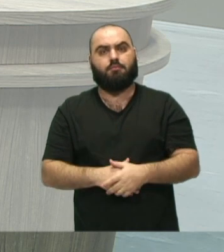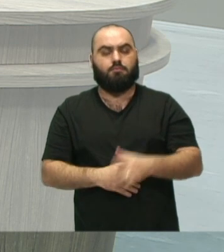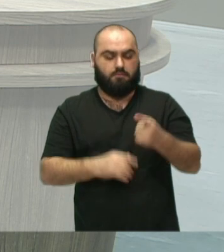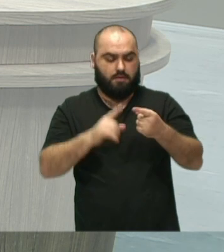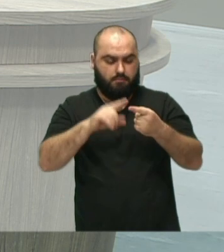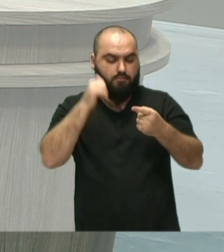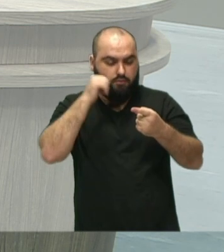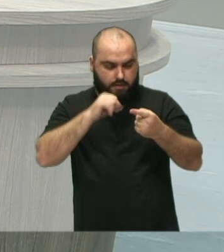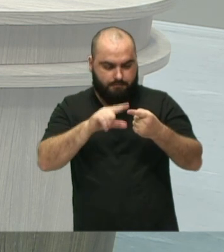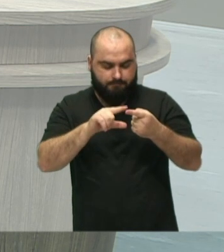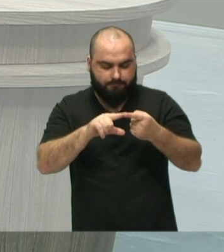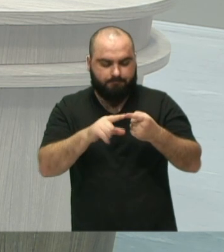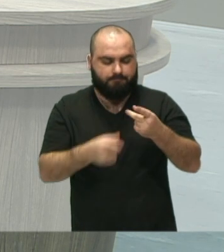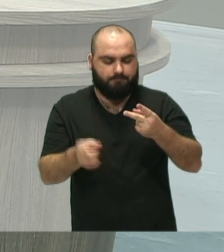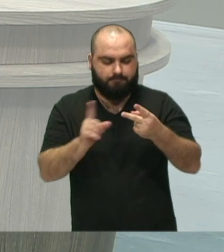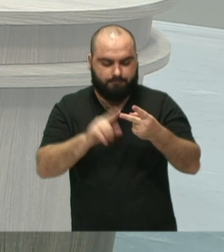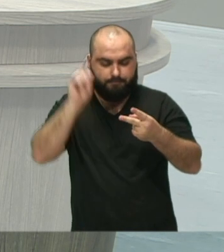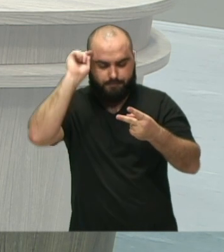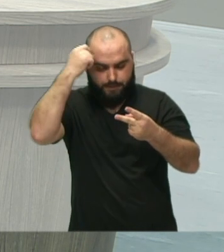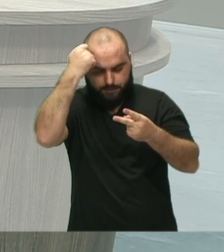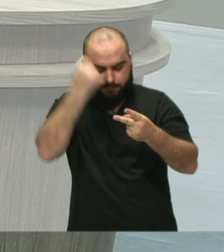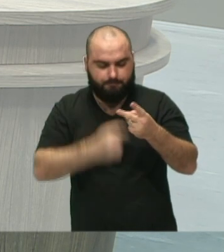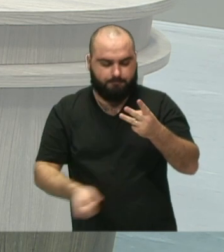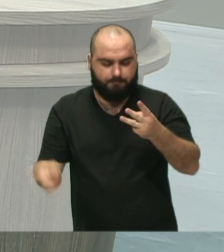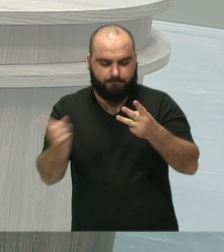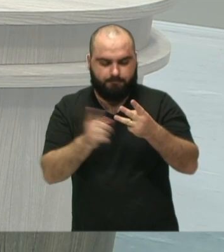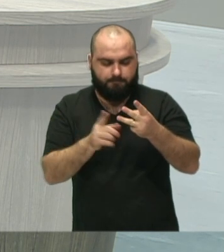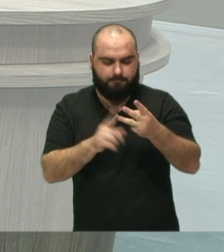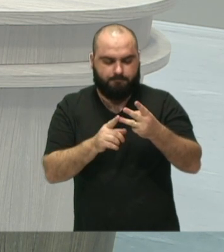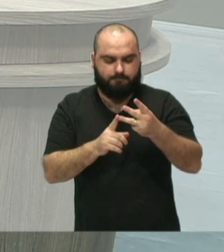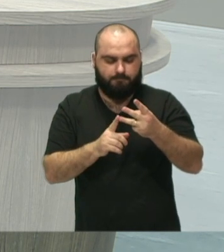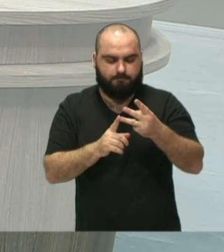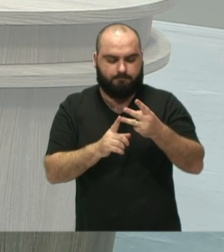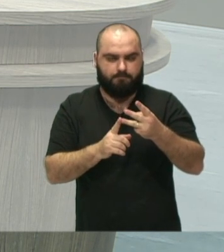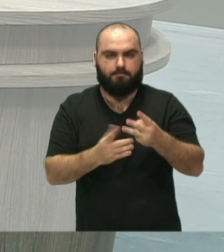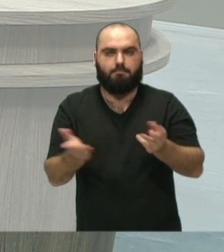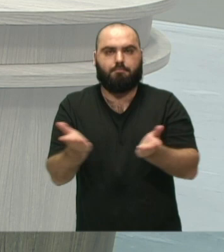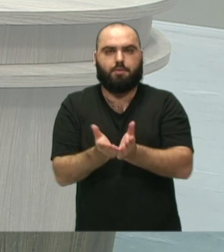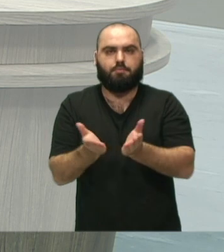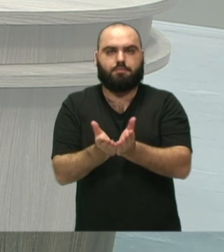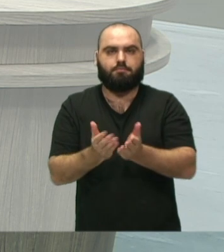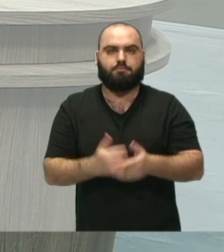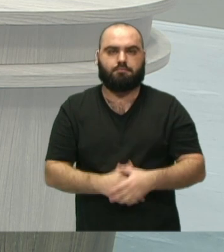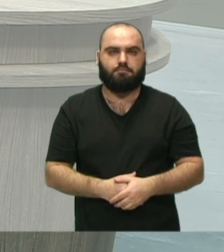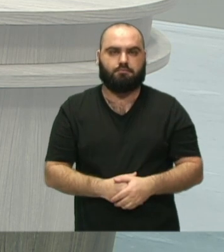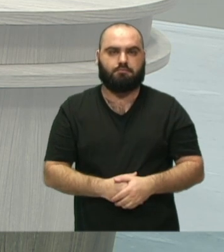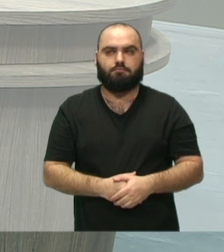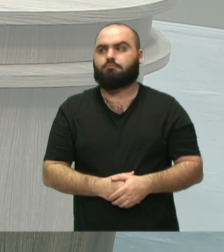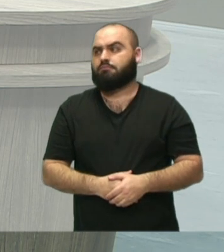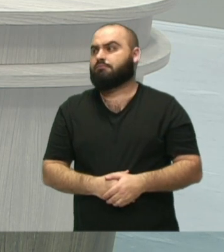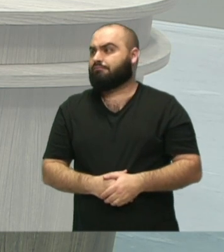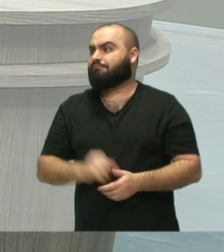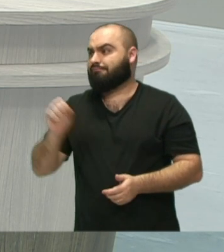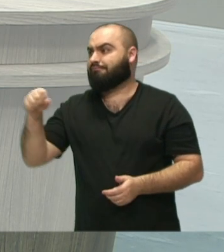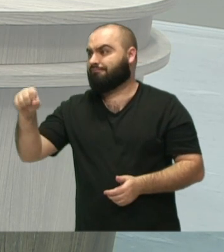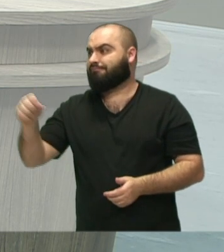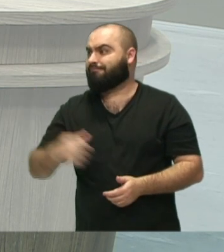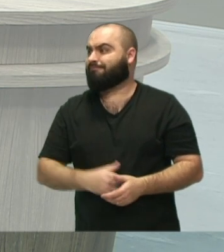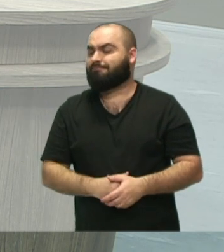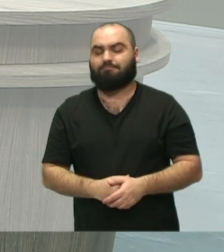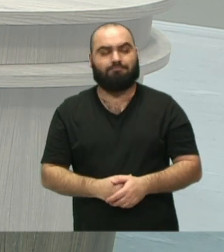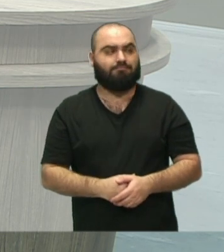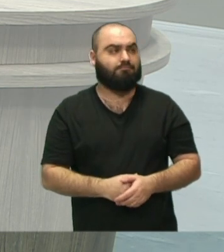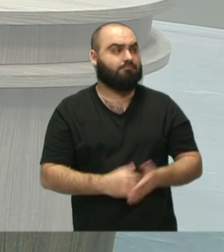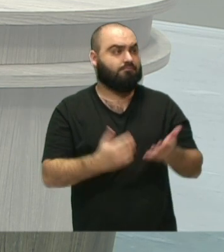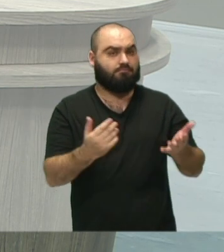mulher, é preta e é empobrecida. Na extrema maioria das vezes. E